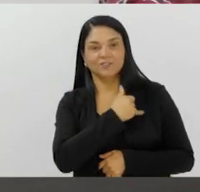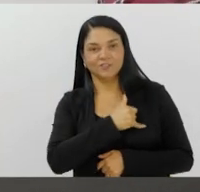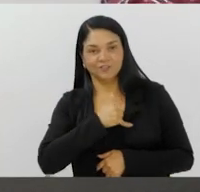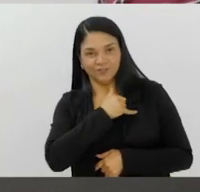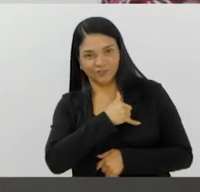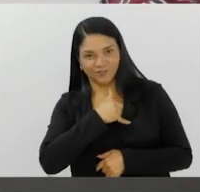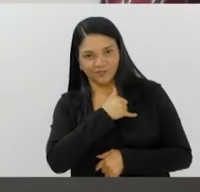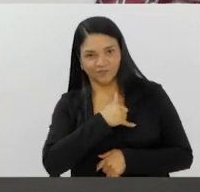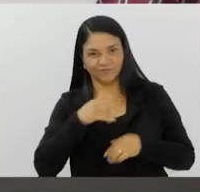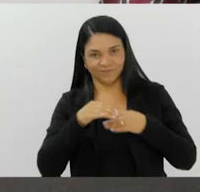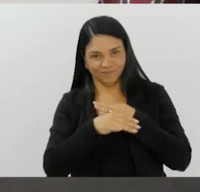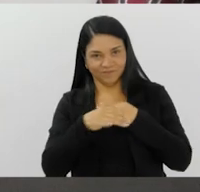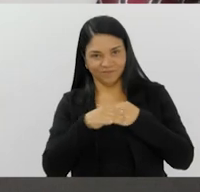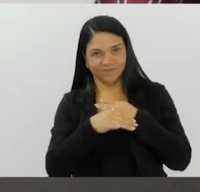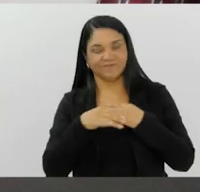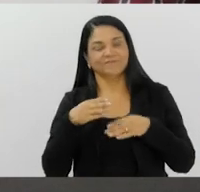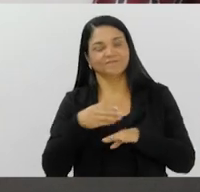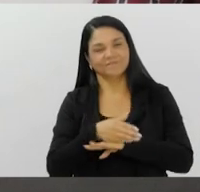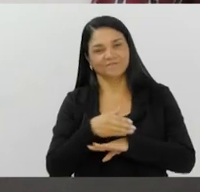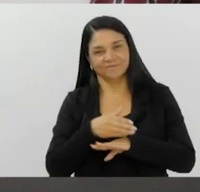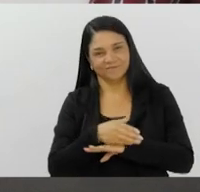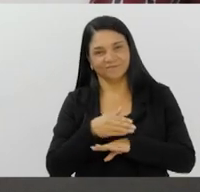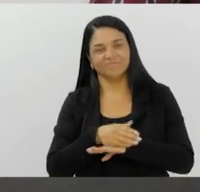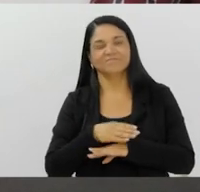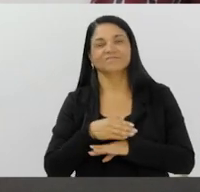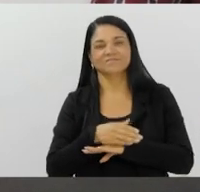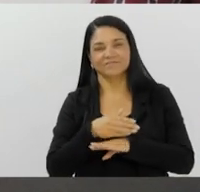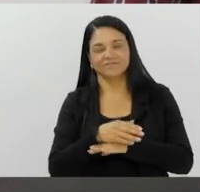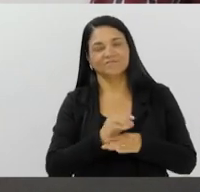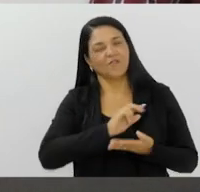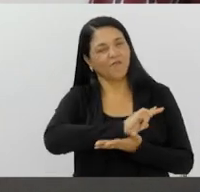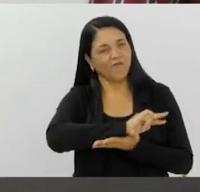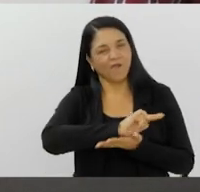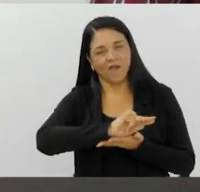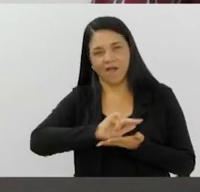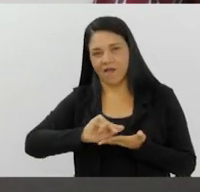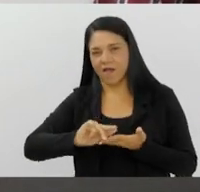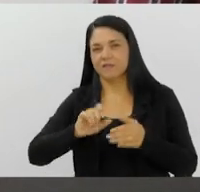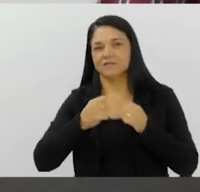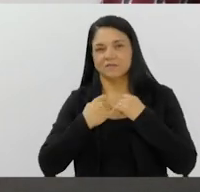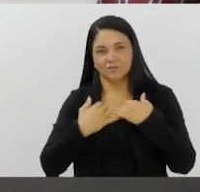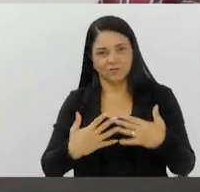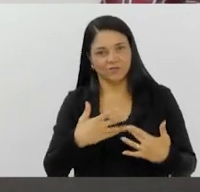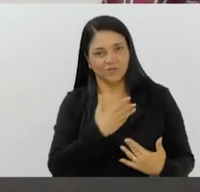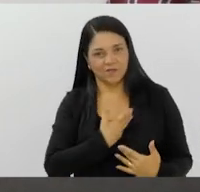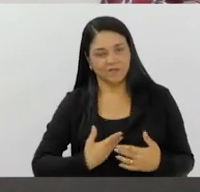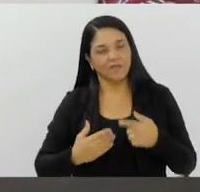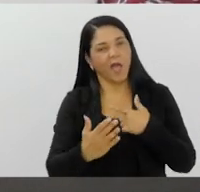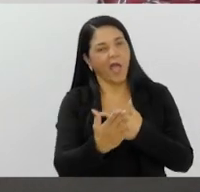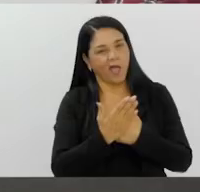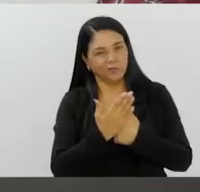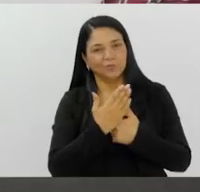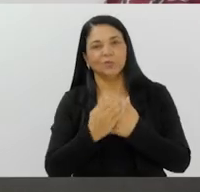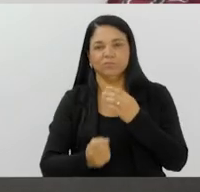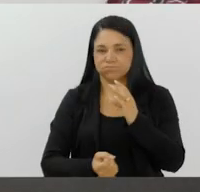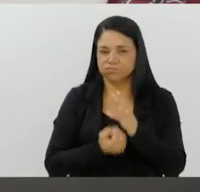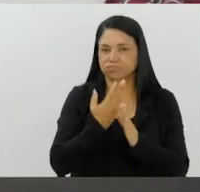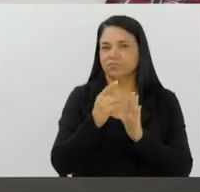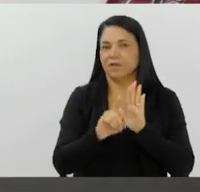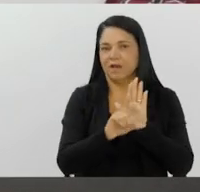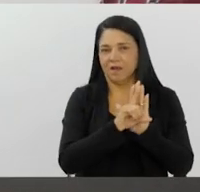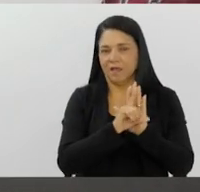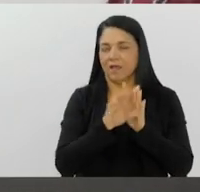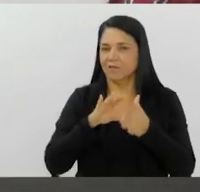Miriti presente aqui freit Tatá também já participa de várias audiências Ajudou a fazer muitas leis é um